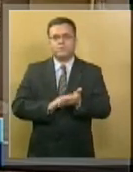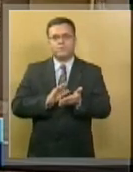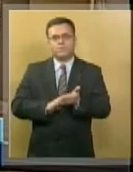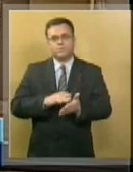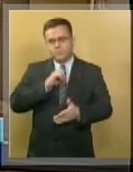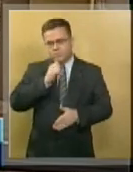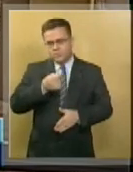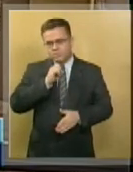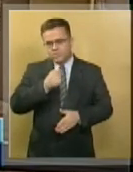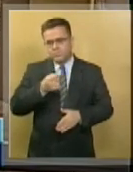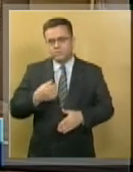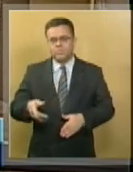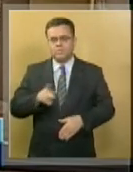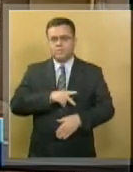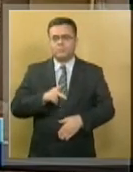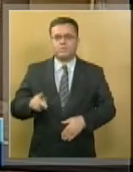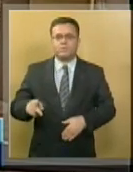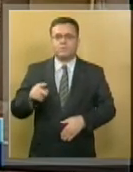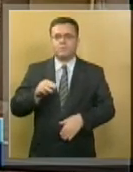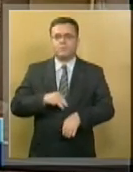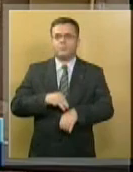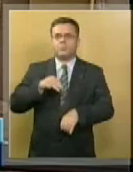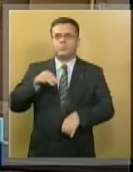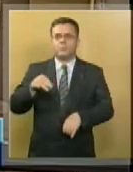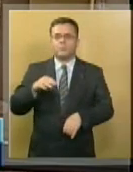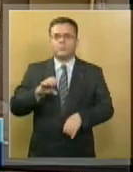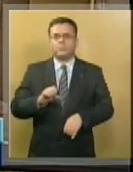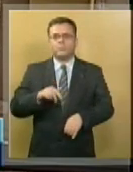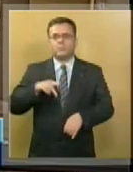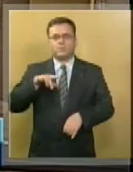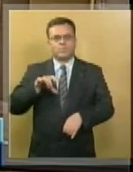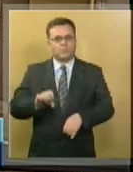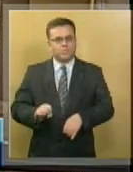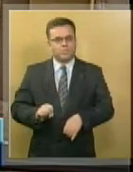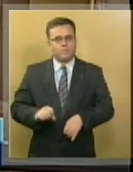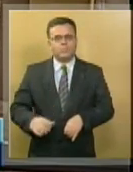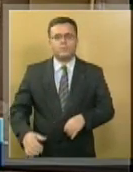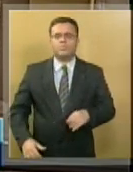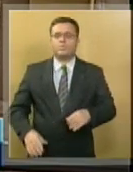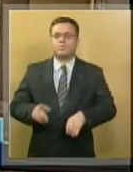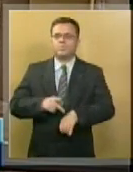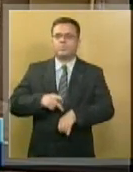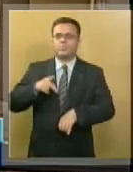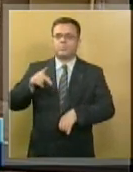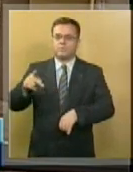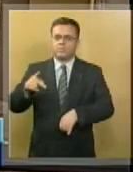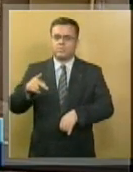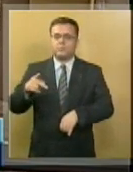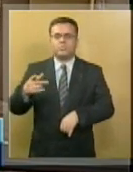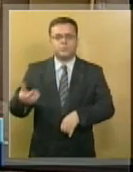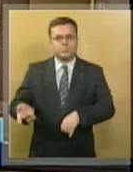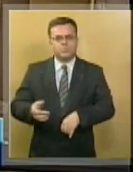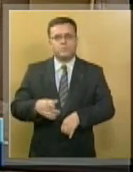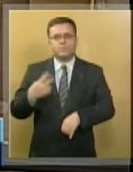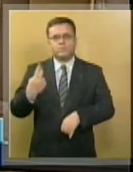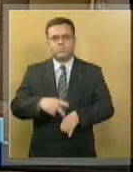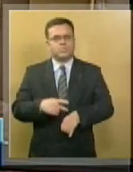do professor mestre Saulo Henrique e do especialista em educação, Manuel Prado, no referido